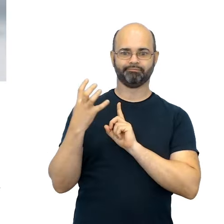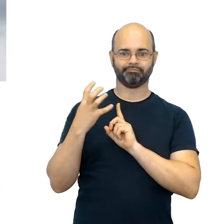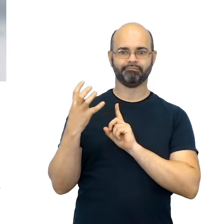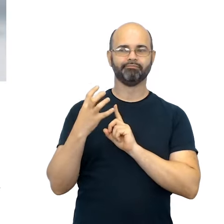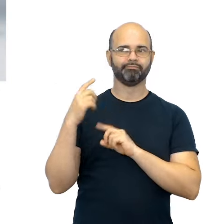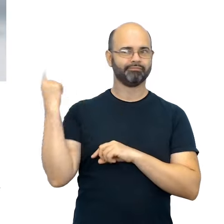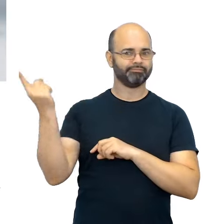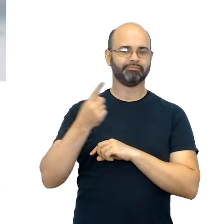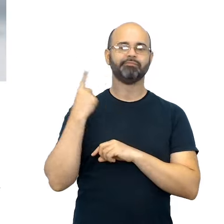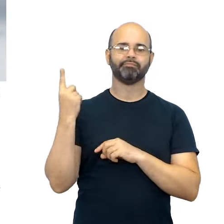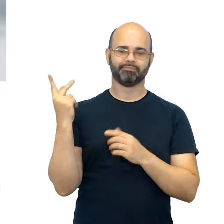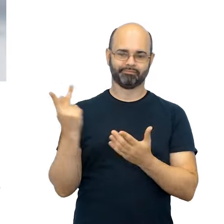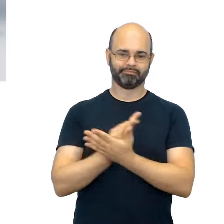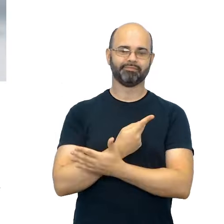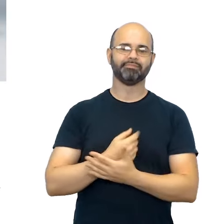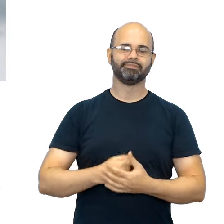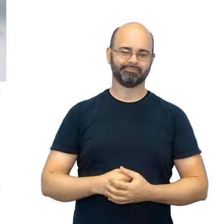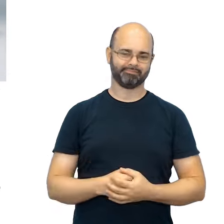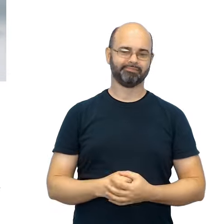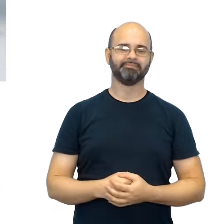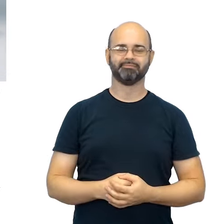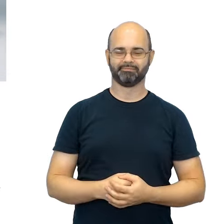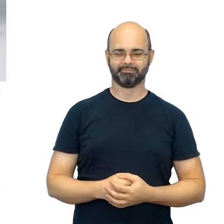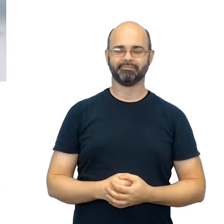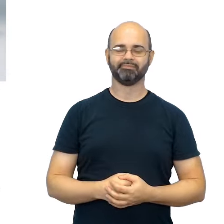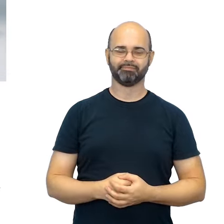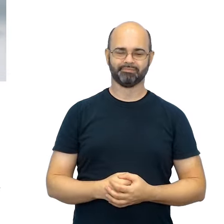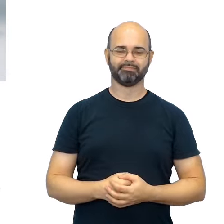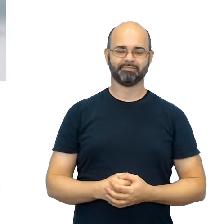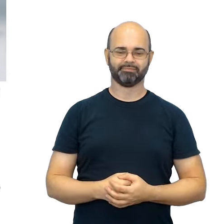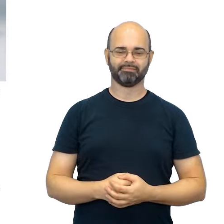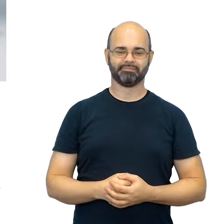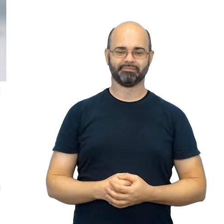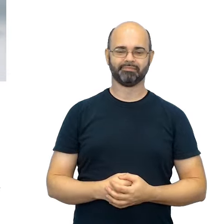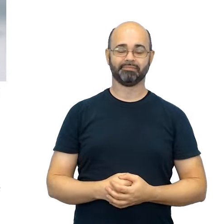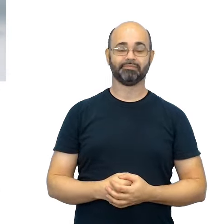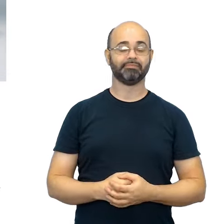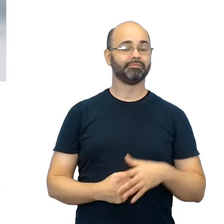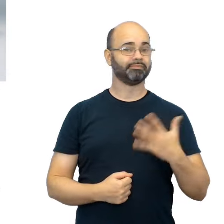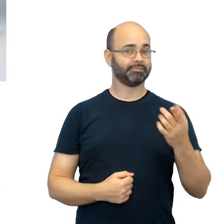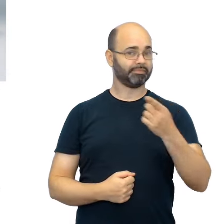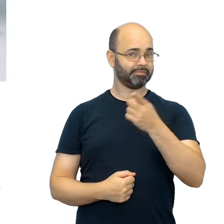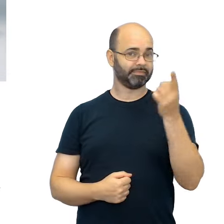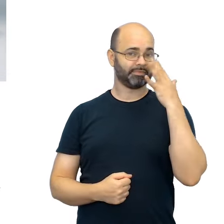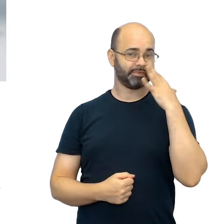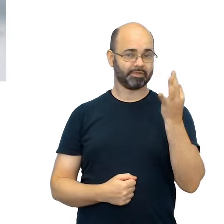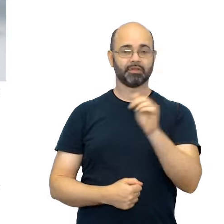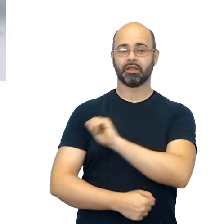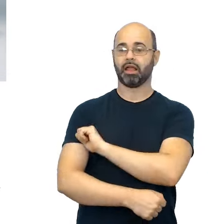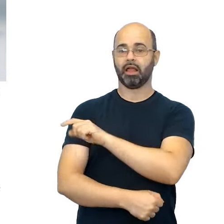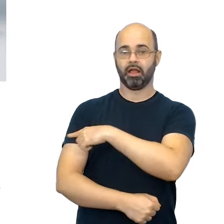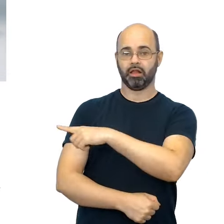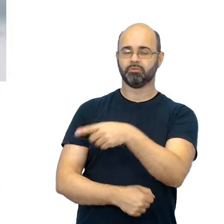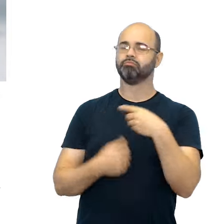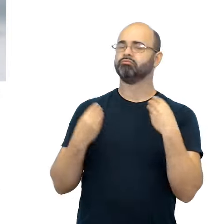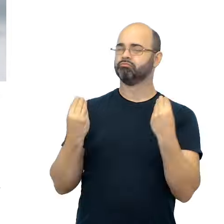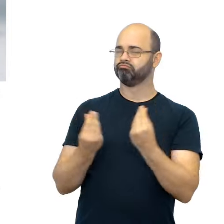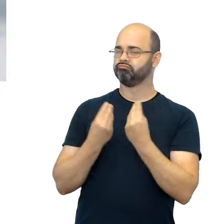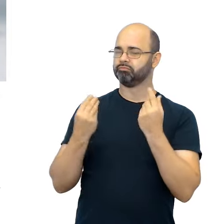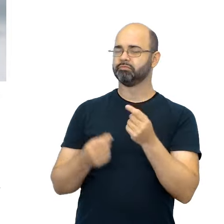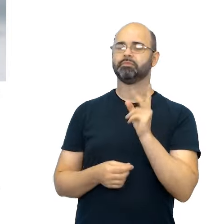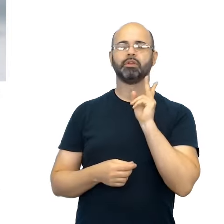Então, cabe ressaltar que os nossos estudantes também têm essa mesma impressão de quando